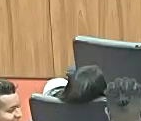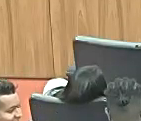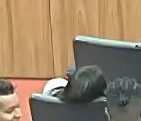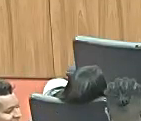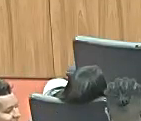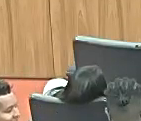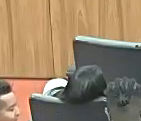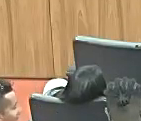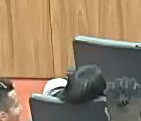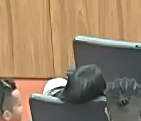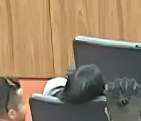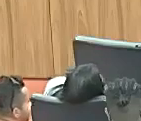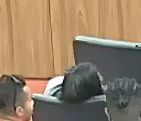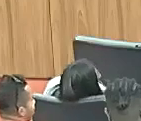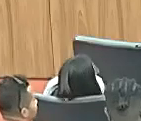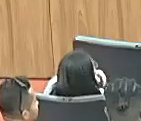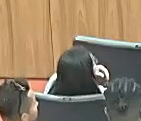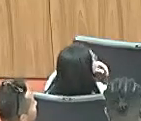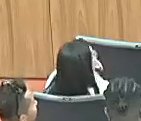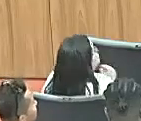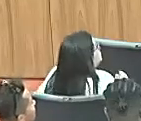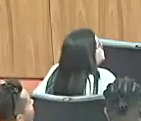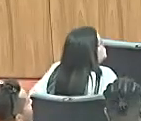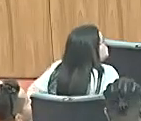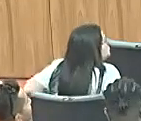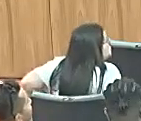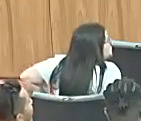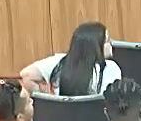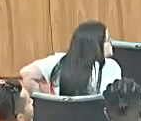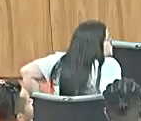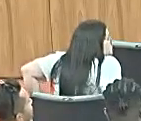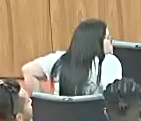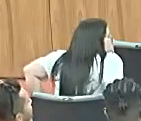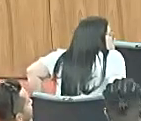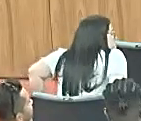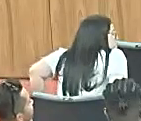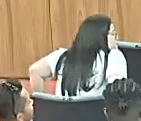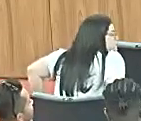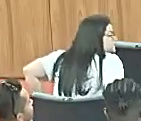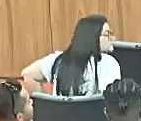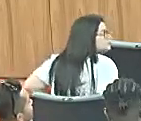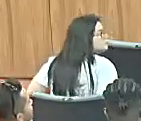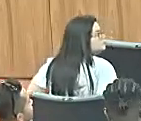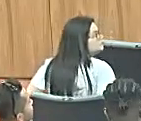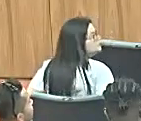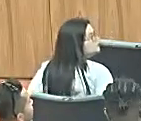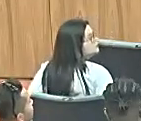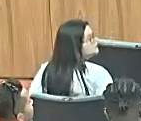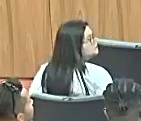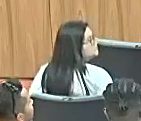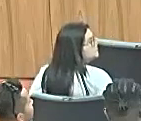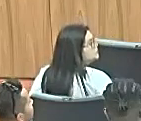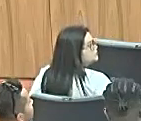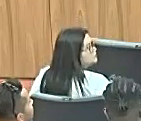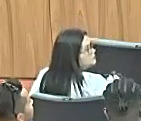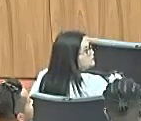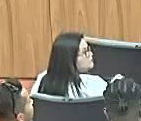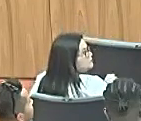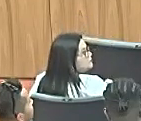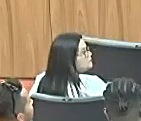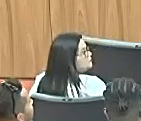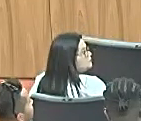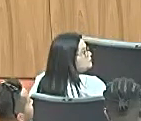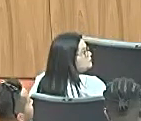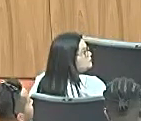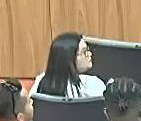atender convocação preparação profissional e antecedentes pessoais do candidato como de fato é feito e